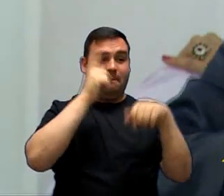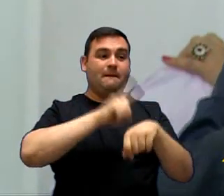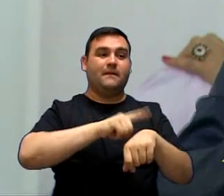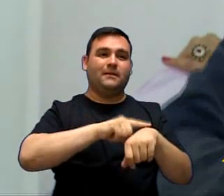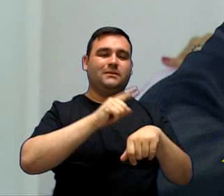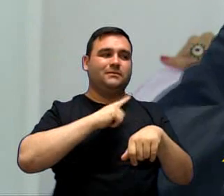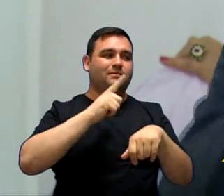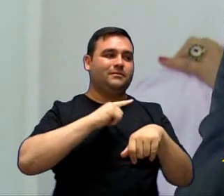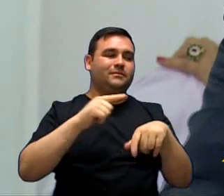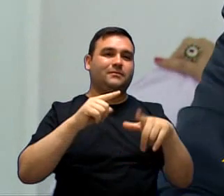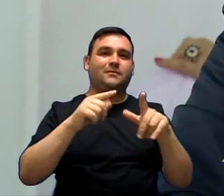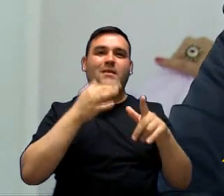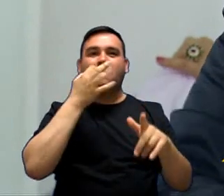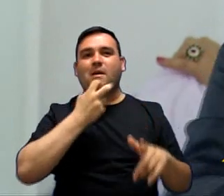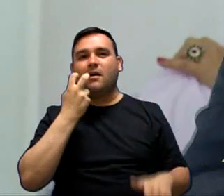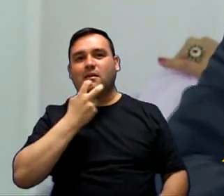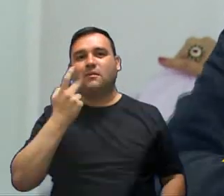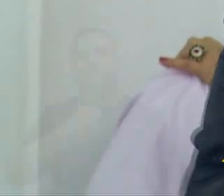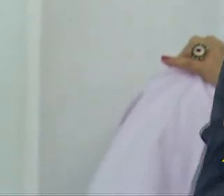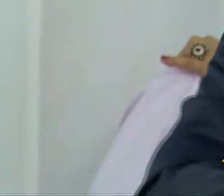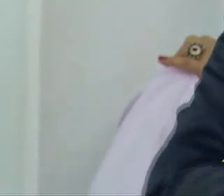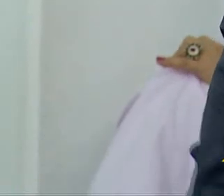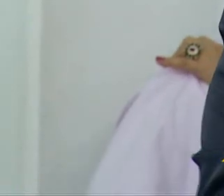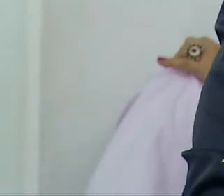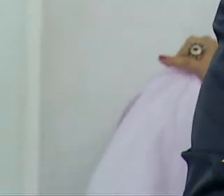hora que ainda está lá no requerimento verbal.